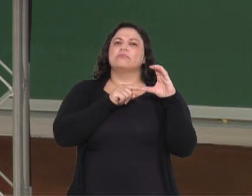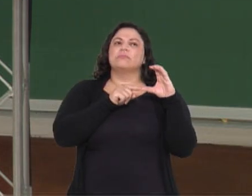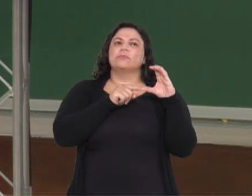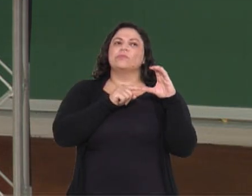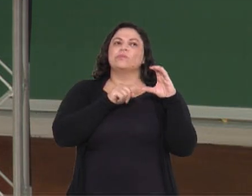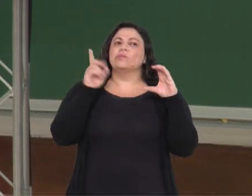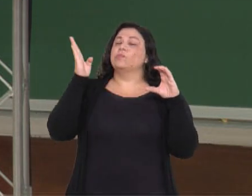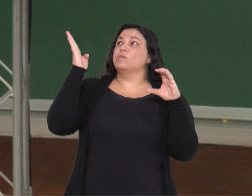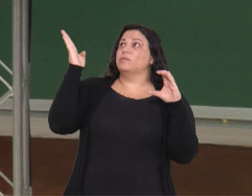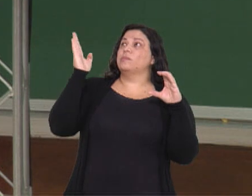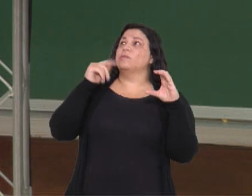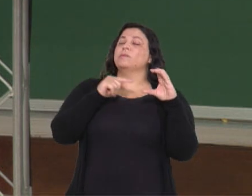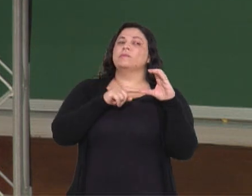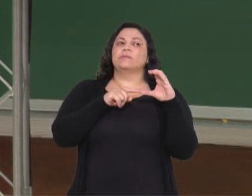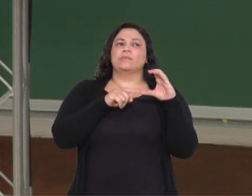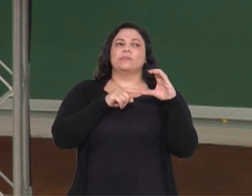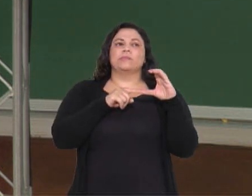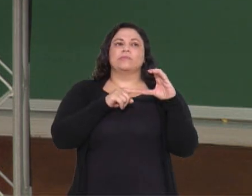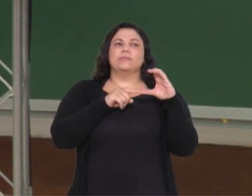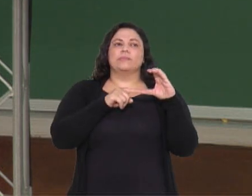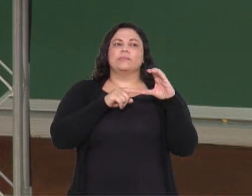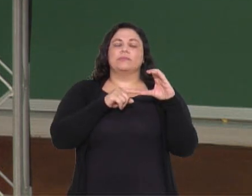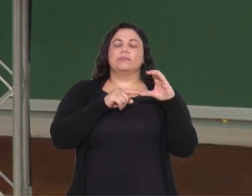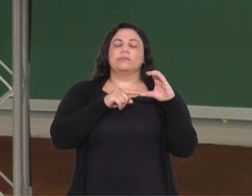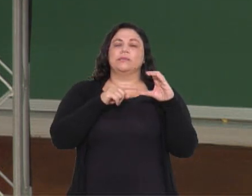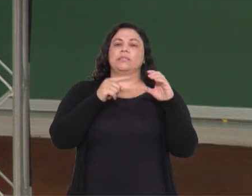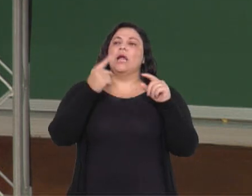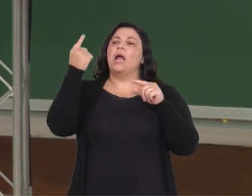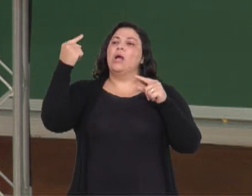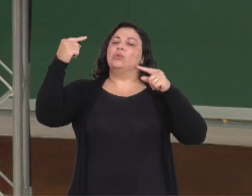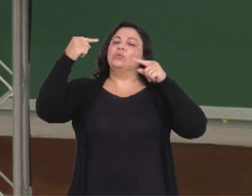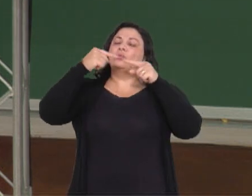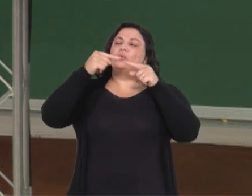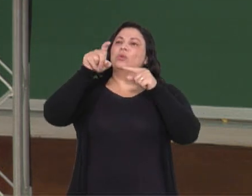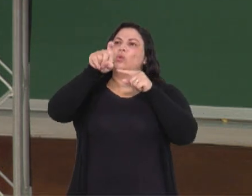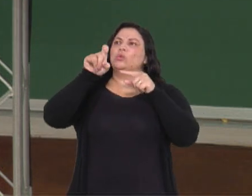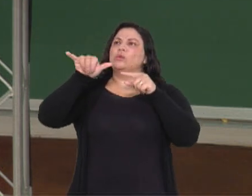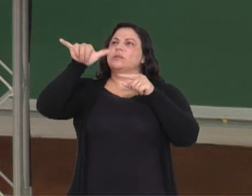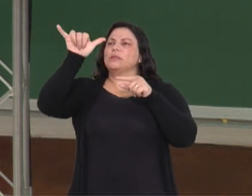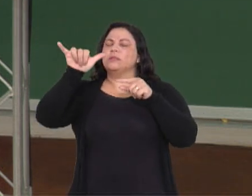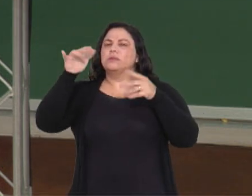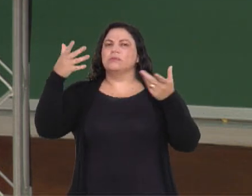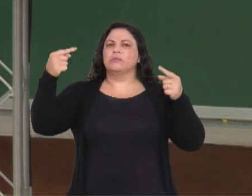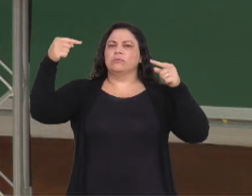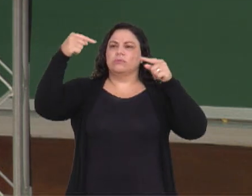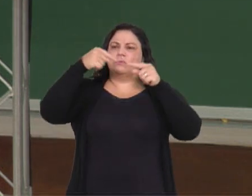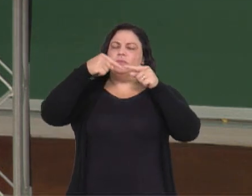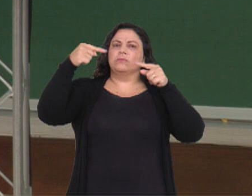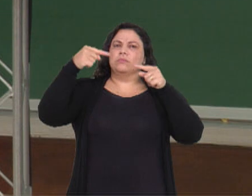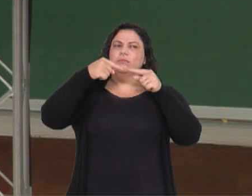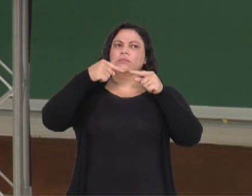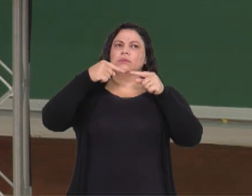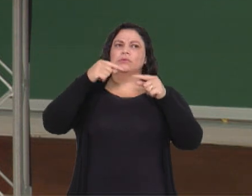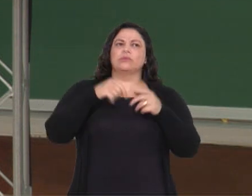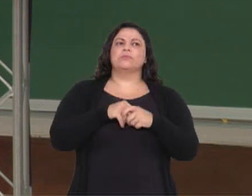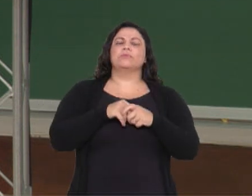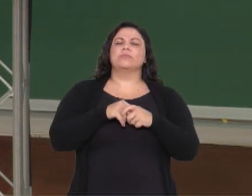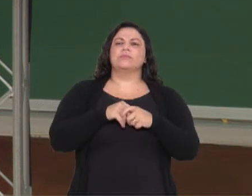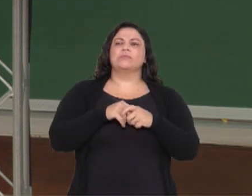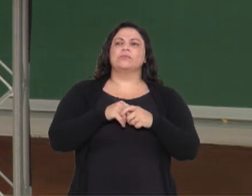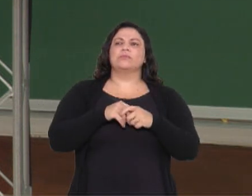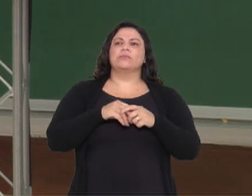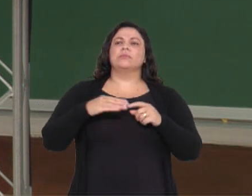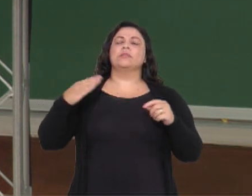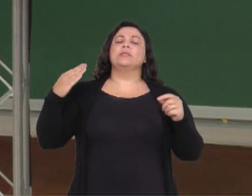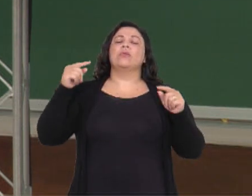temos um encontro de dois pontos, x e y, que me fazem um ponto qualquer na circunferência. Então, o encontro de x e y aqui vai me gerar